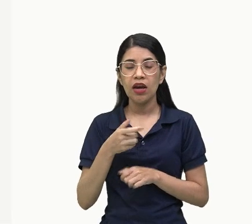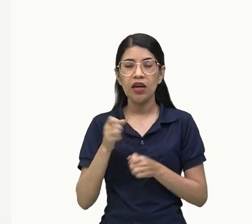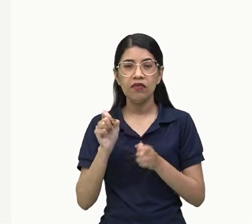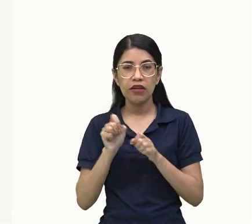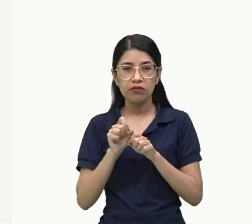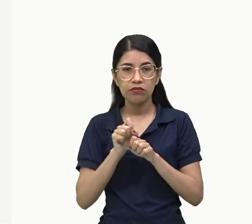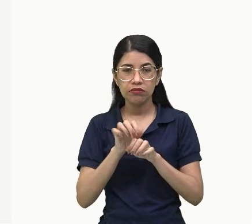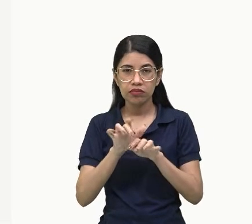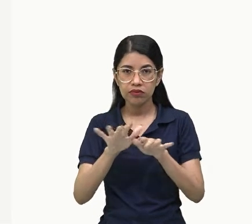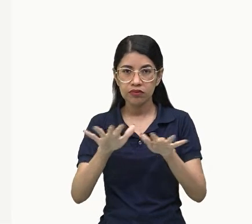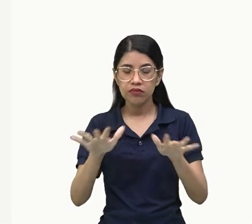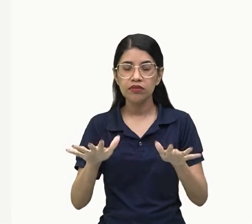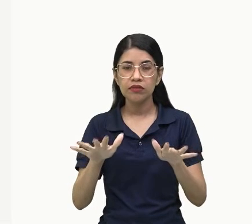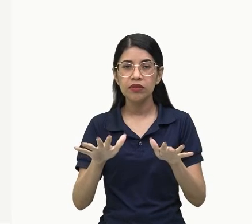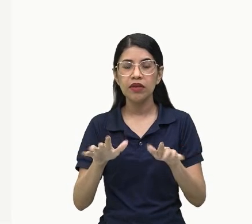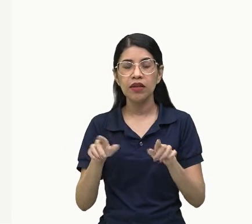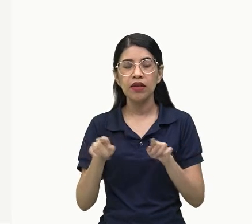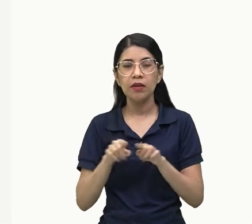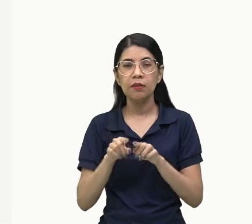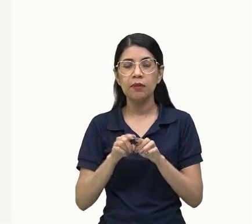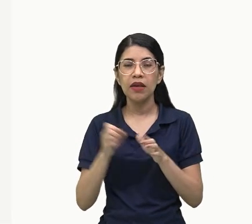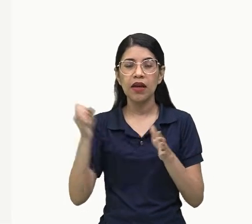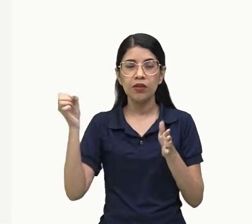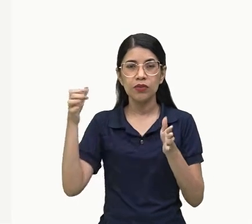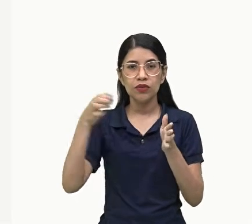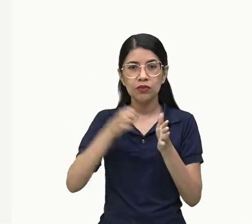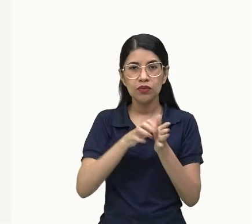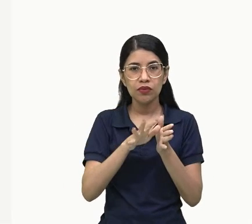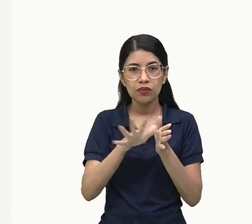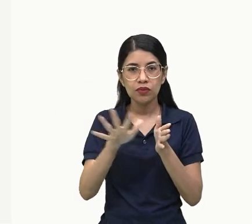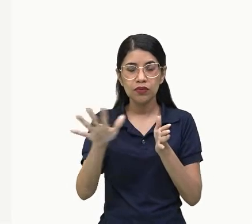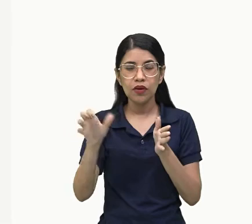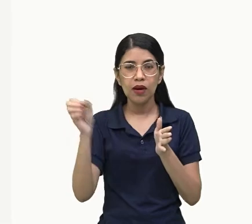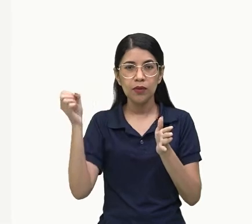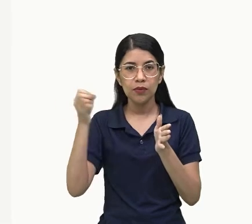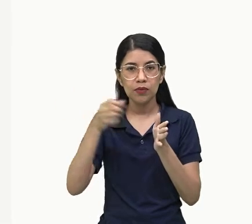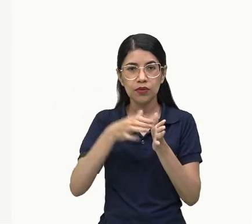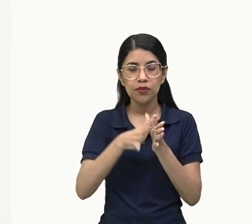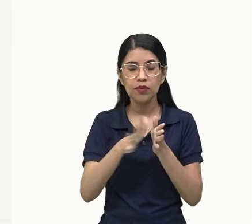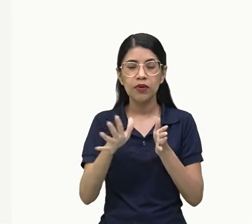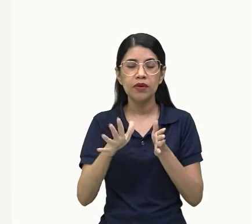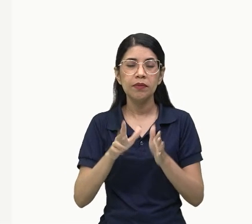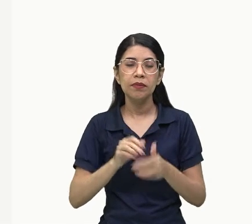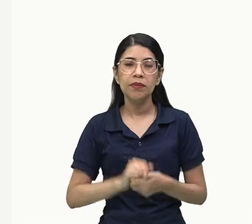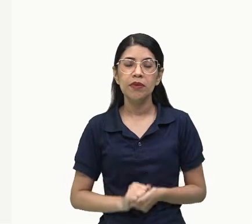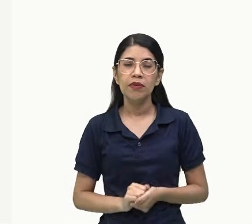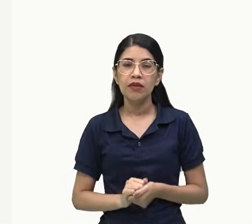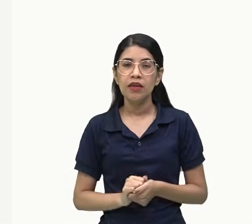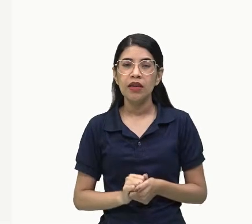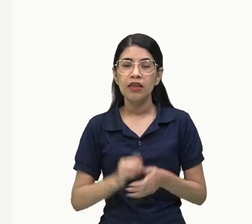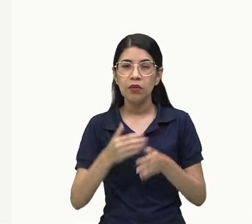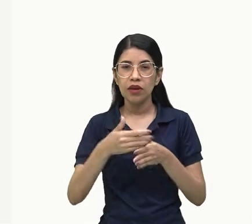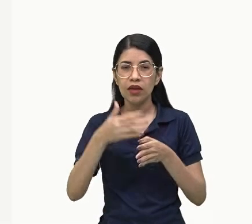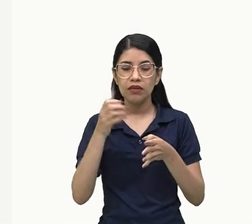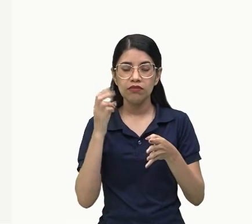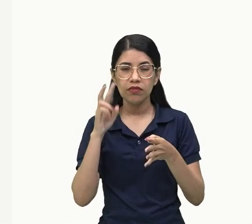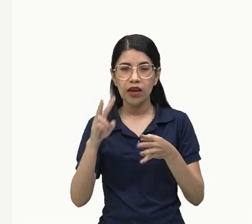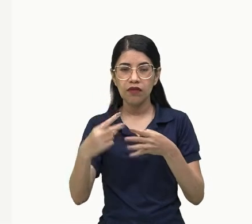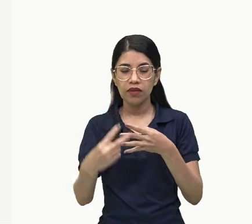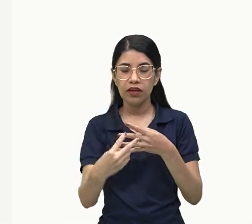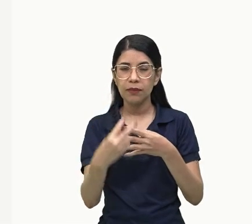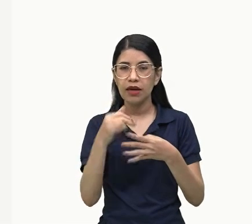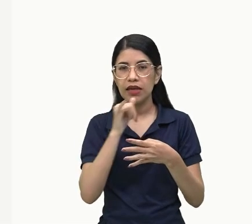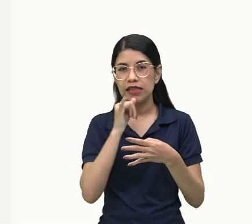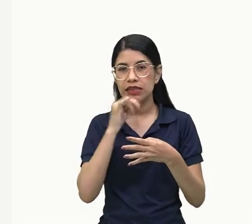luz, né? Ele vai refletir os raios de luz da fonte. Quando esses raios passam por um determinado meio e chegam até seus olhos, se